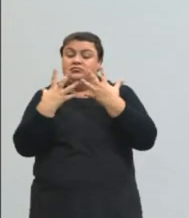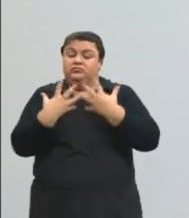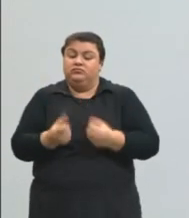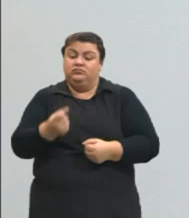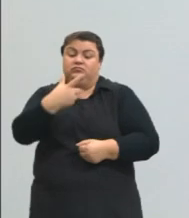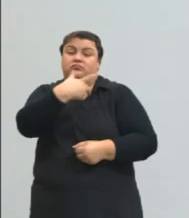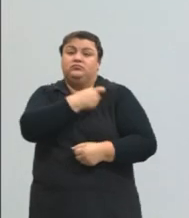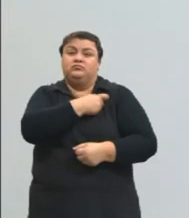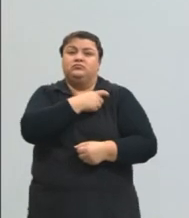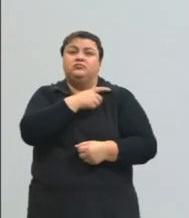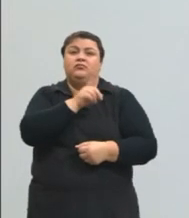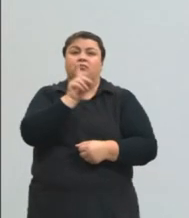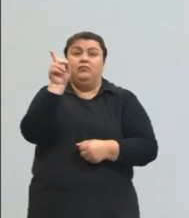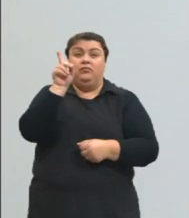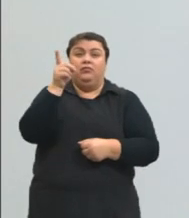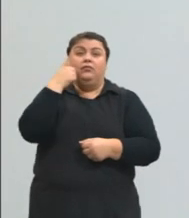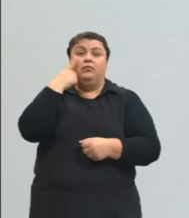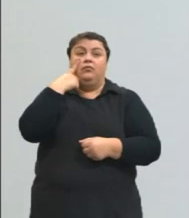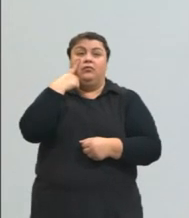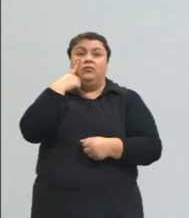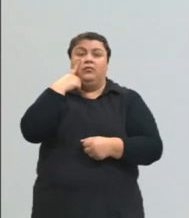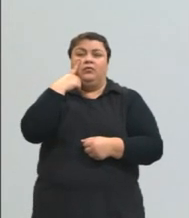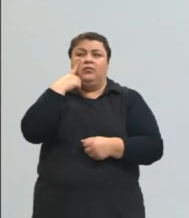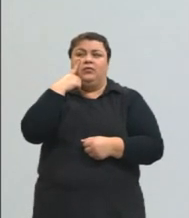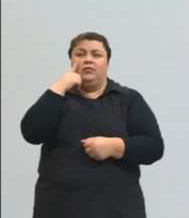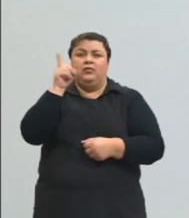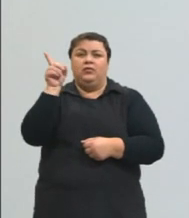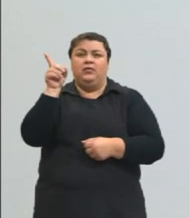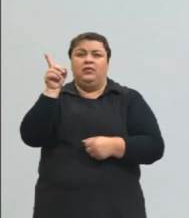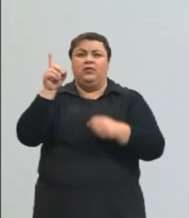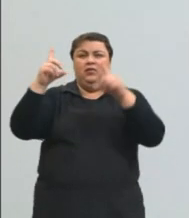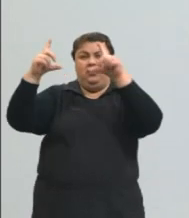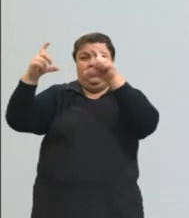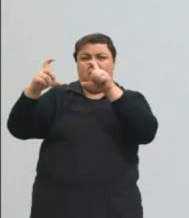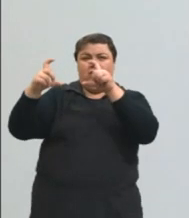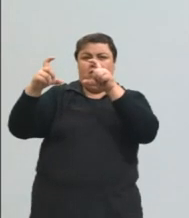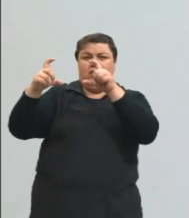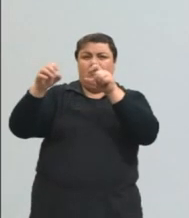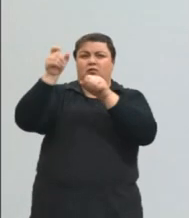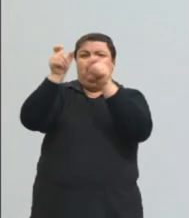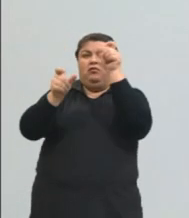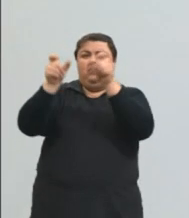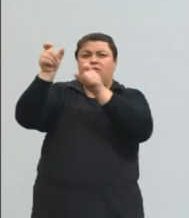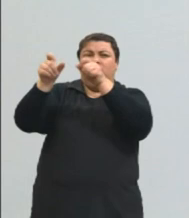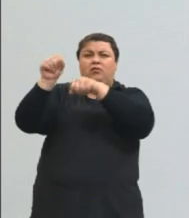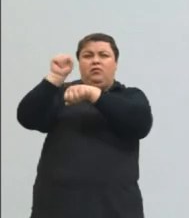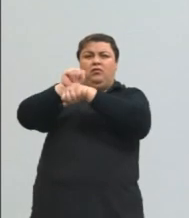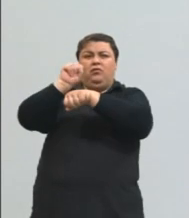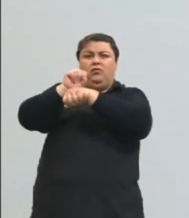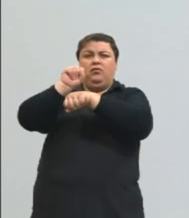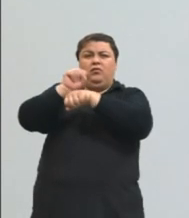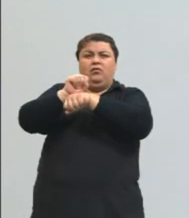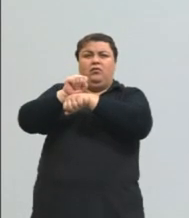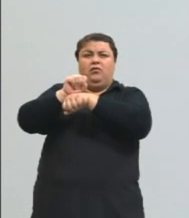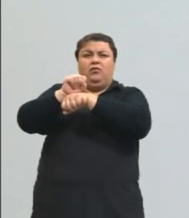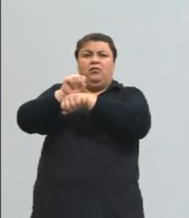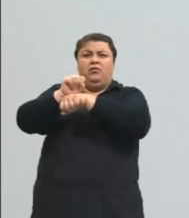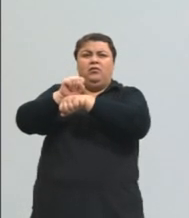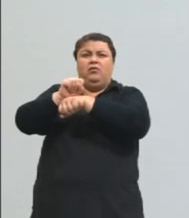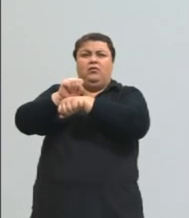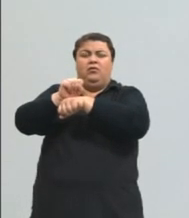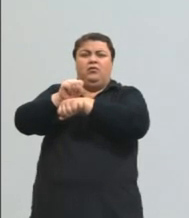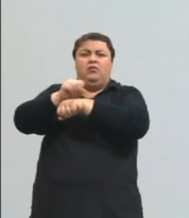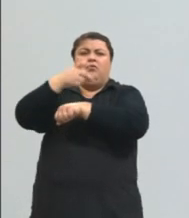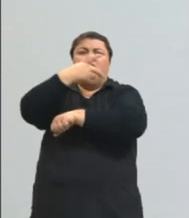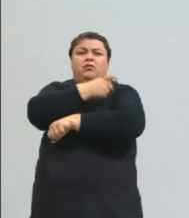vacinação. Aqui nós podemos ver que várias pessoas esperando, né, aguardando para a inoculação do pus da